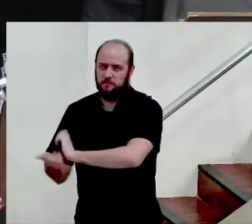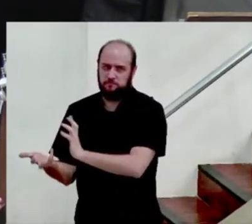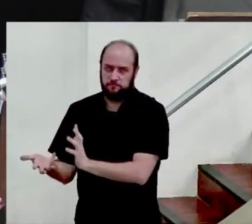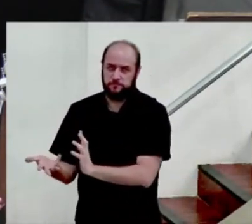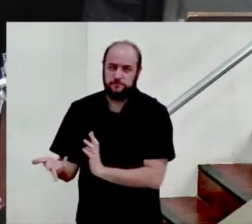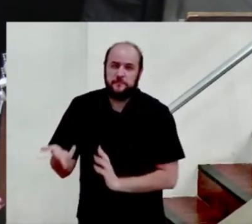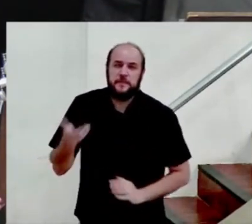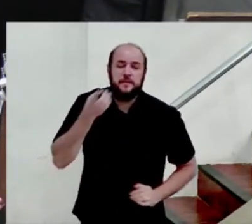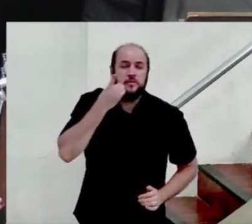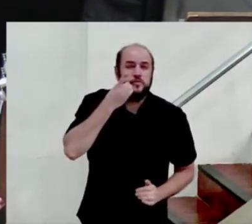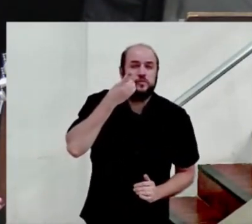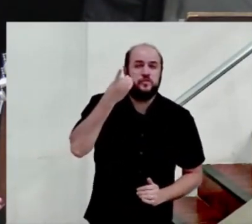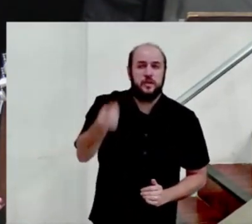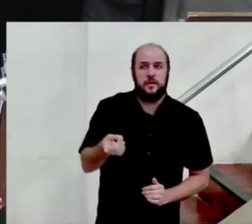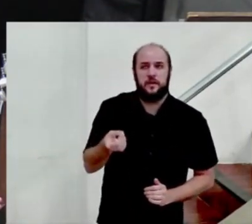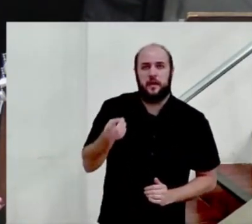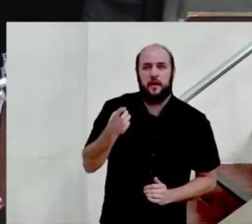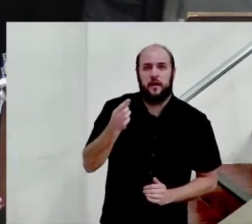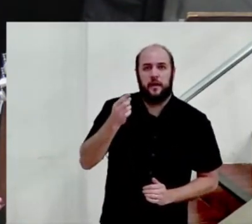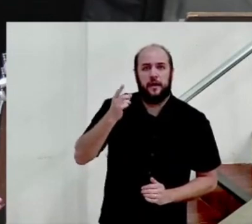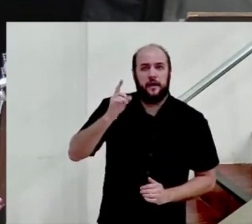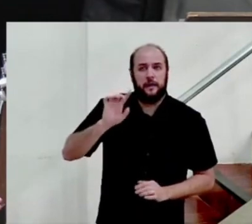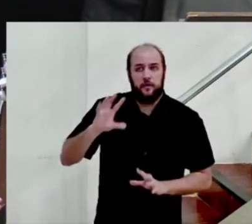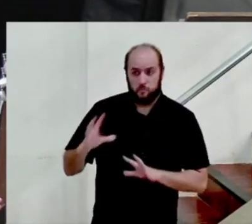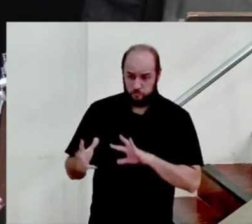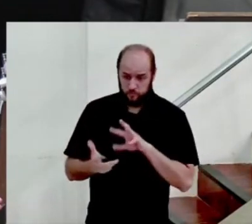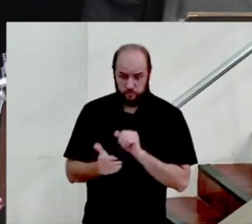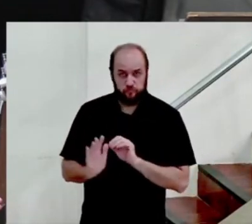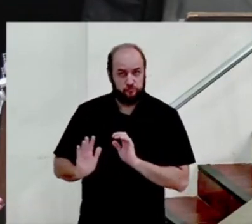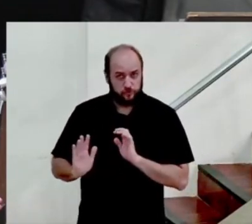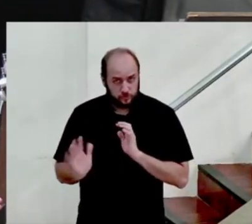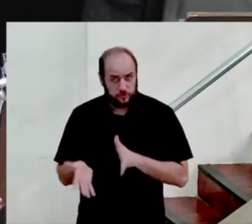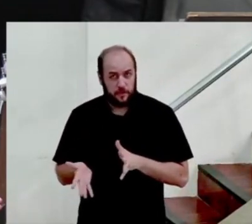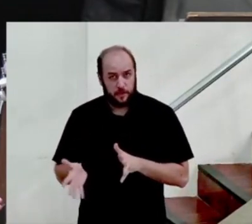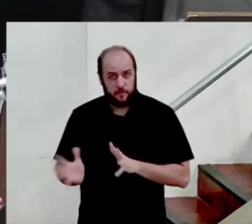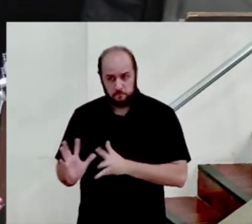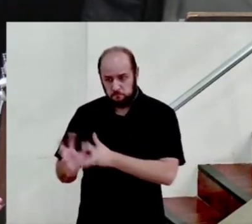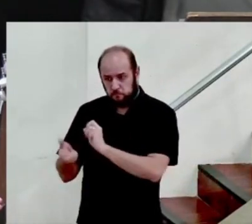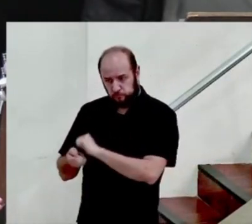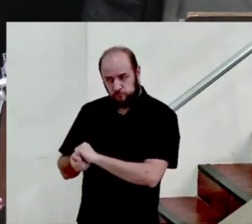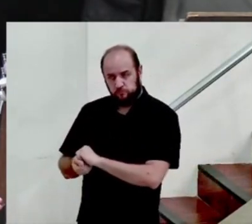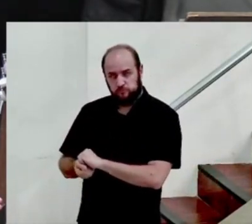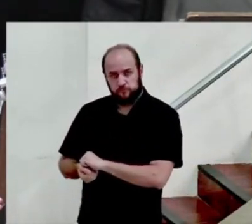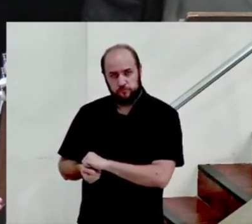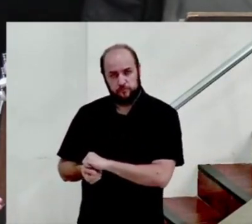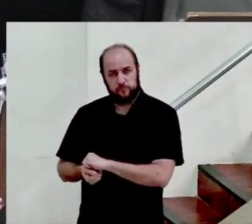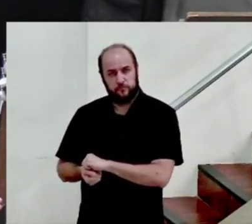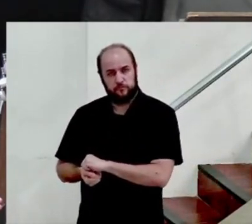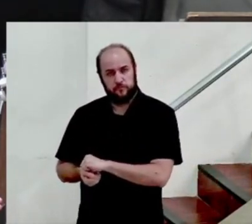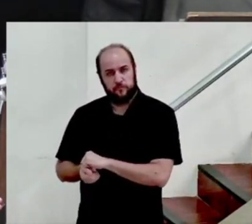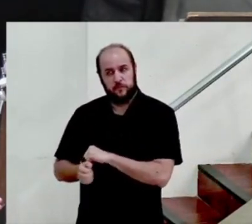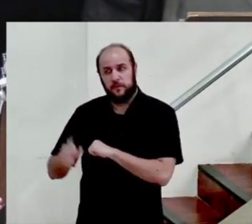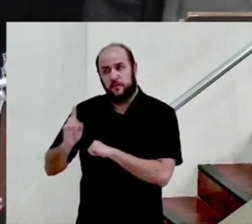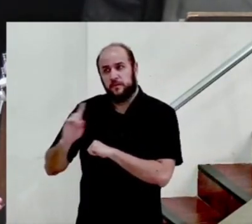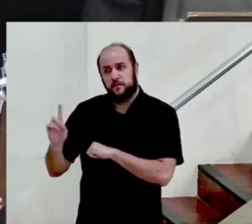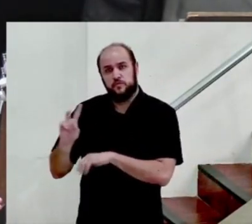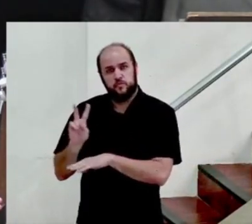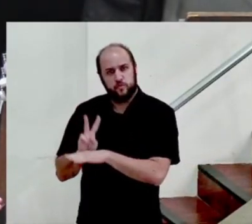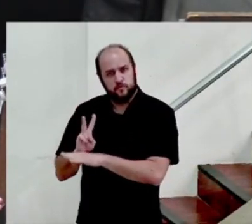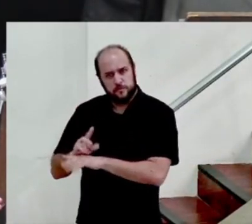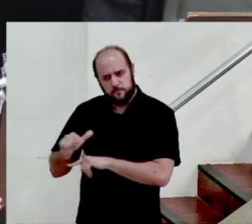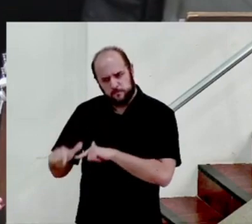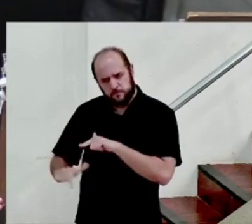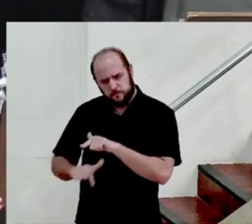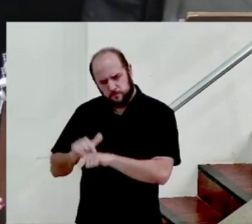a terra já esteve nestas condições, o Senhor começou a agir com a